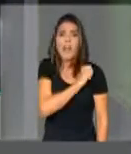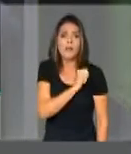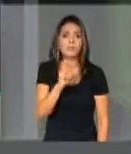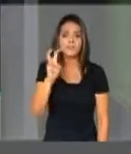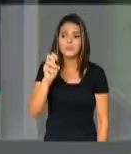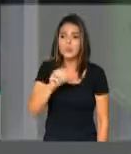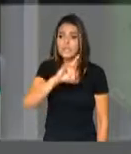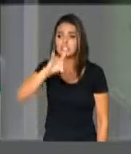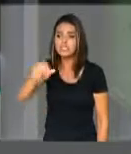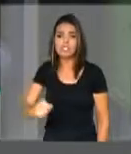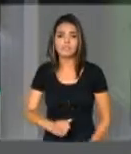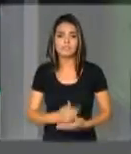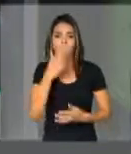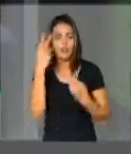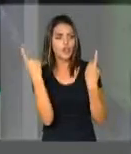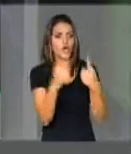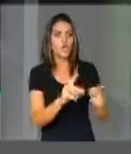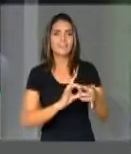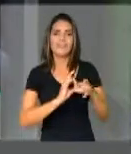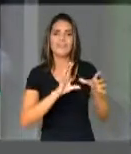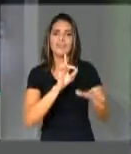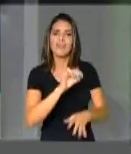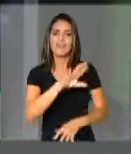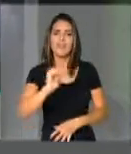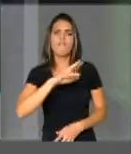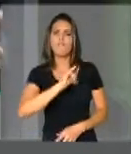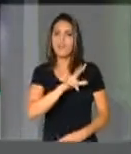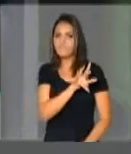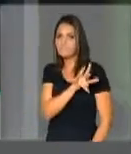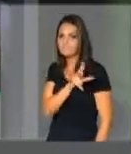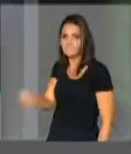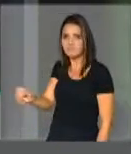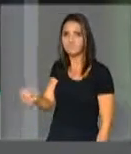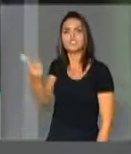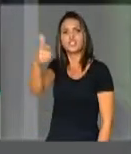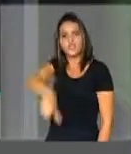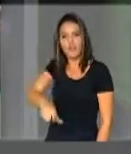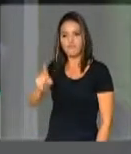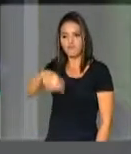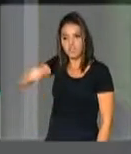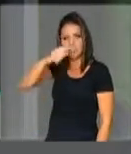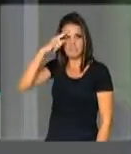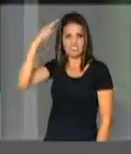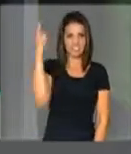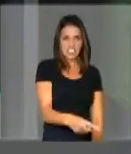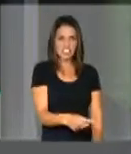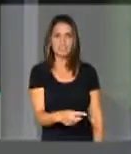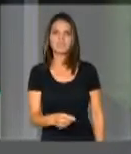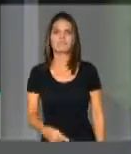afronta à democracia e será derrotado será mais uma derrota da tirania nessa casa